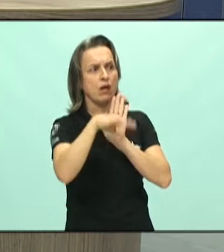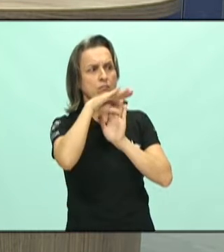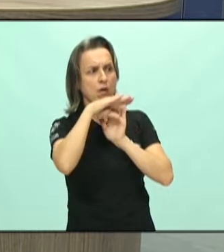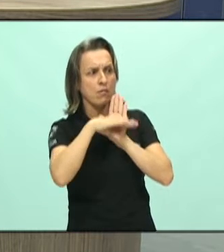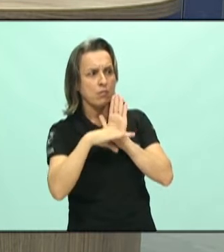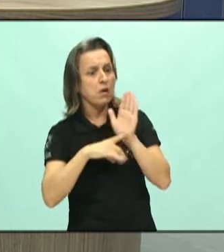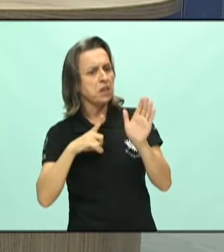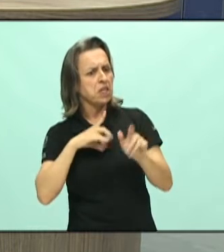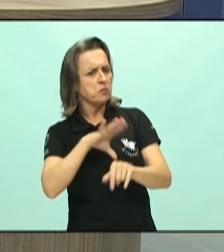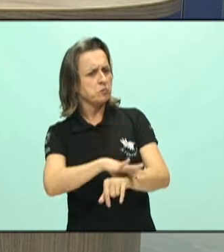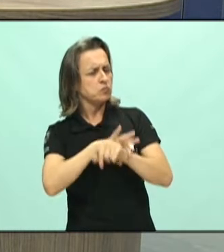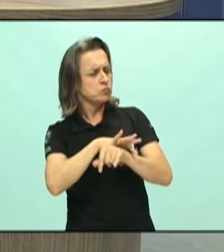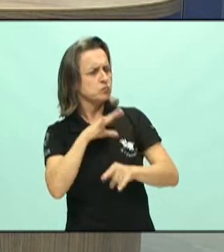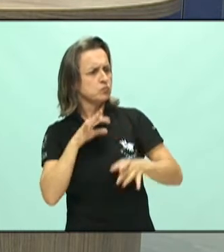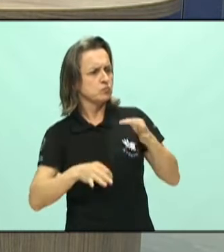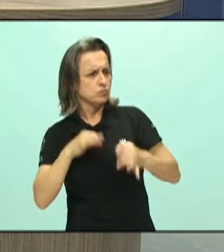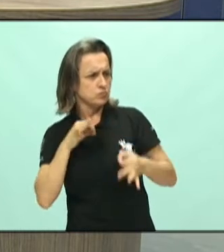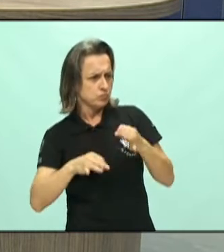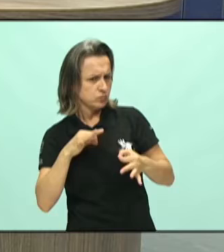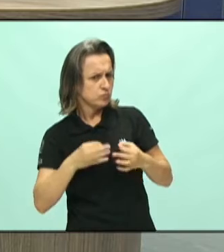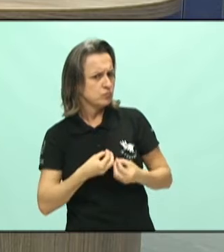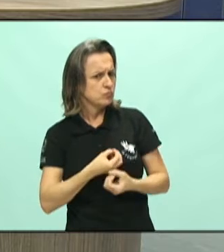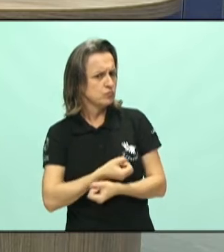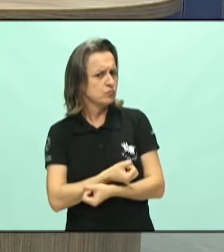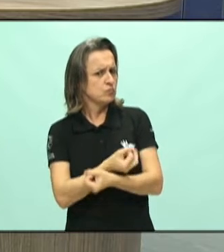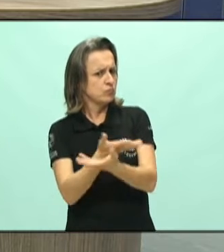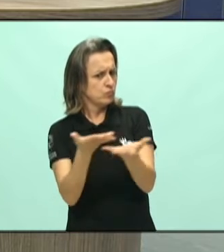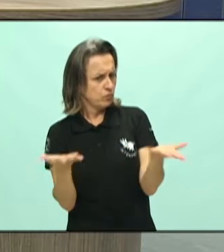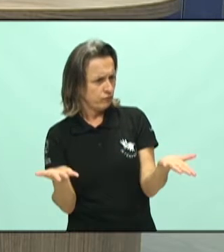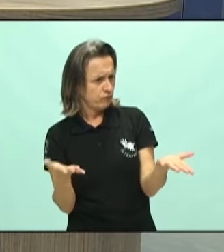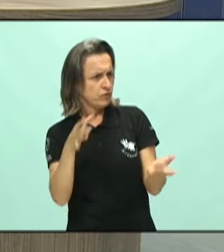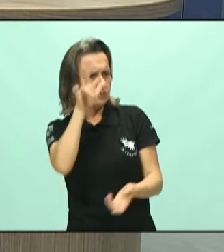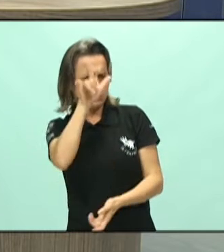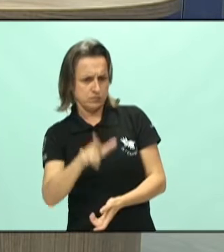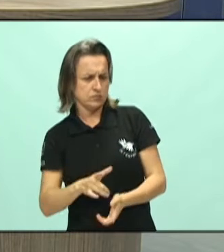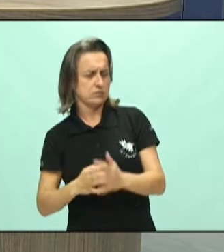segurança jurídica para oferecer para o empresário. Isso pode, às vezes,